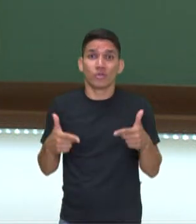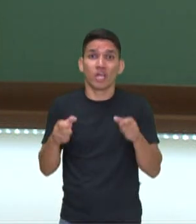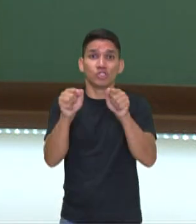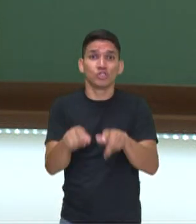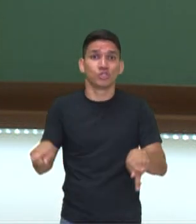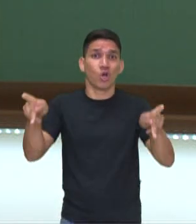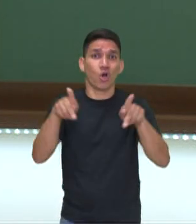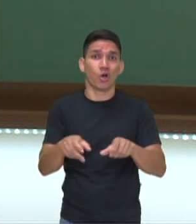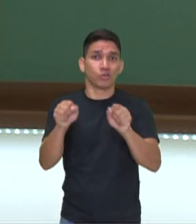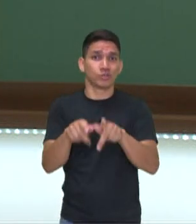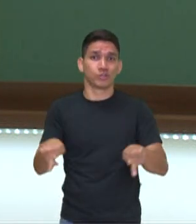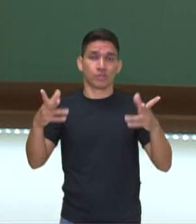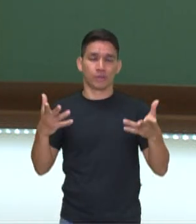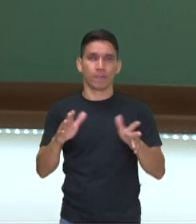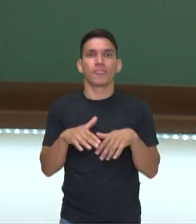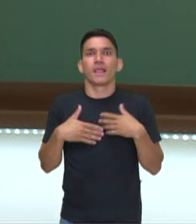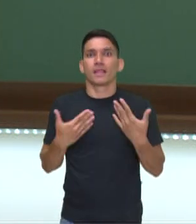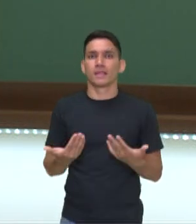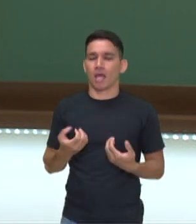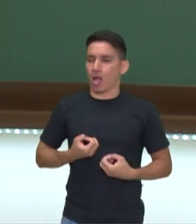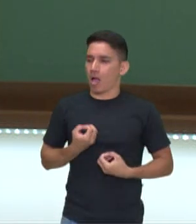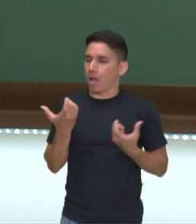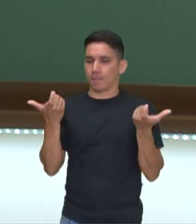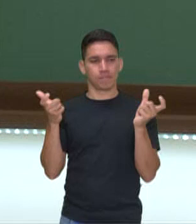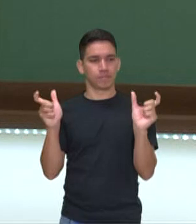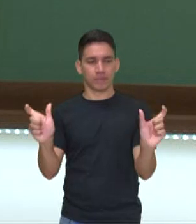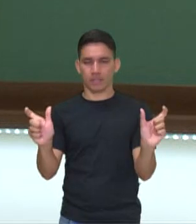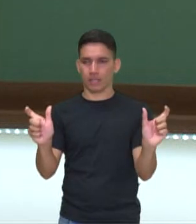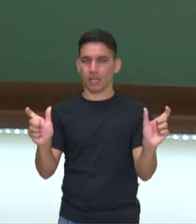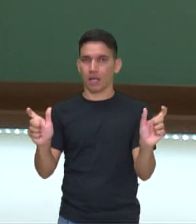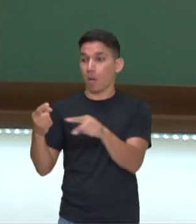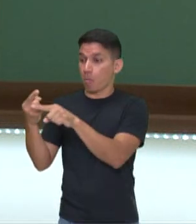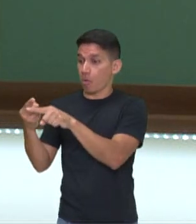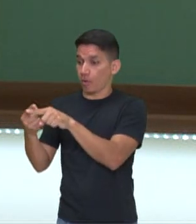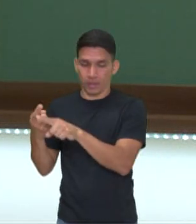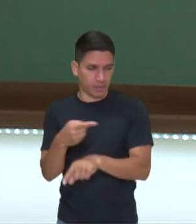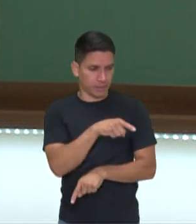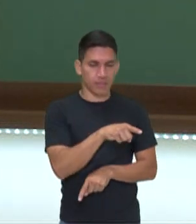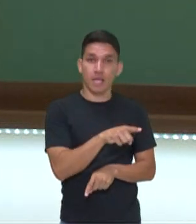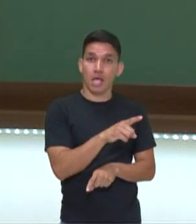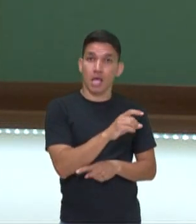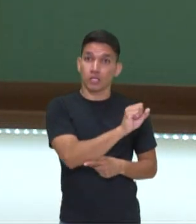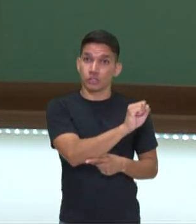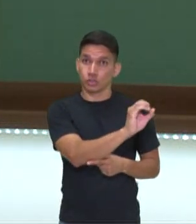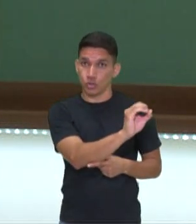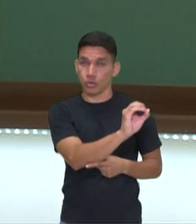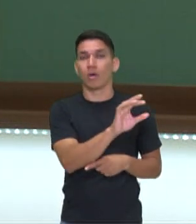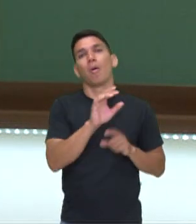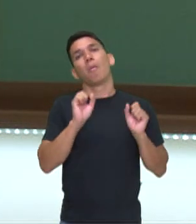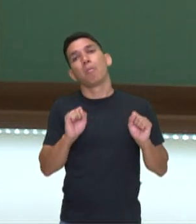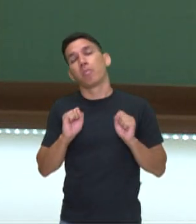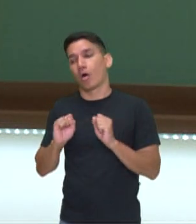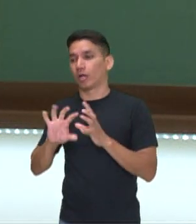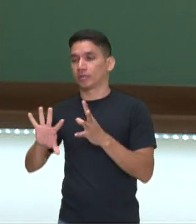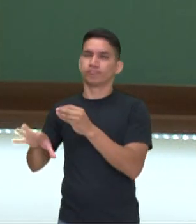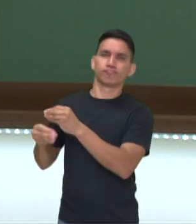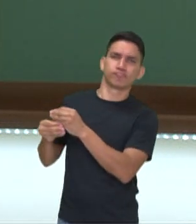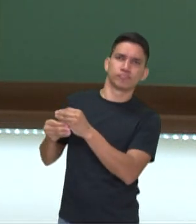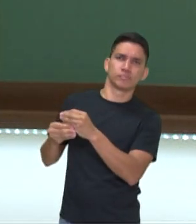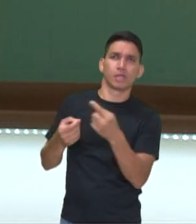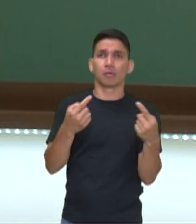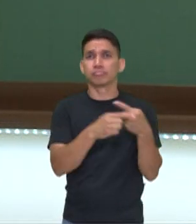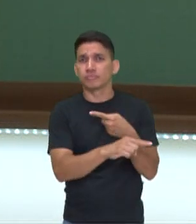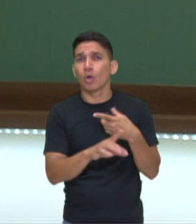expressão because so pode ter a ideia de comparação, resultado, razão ou adição, razão